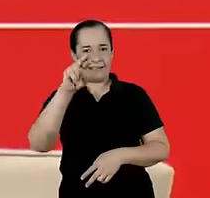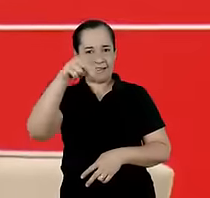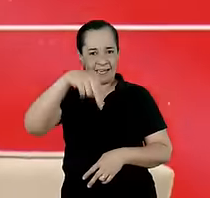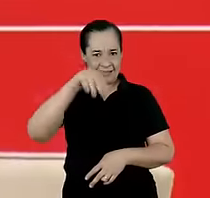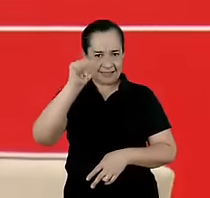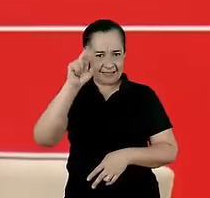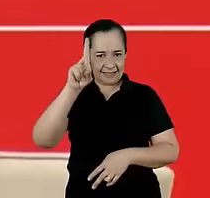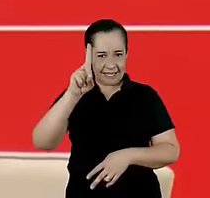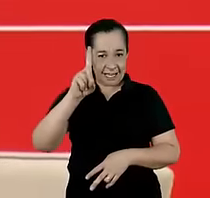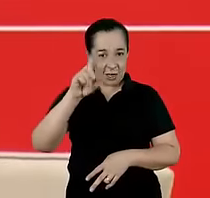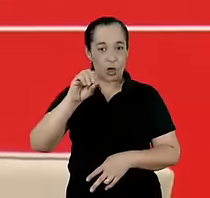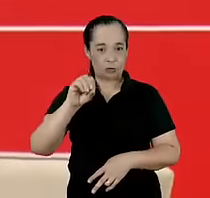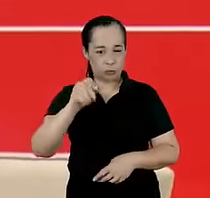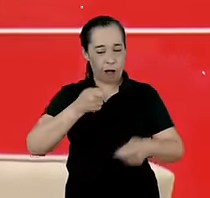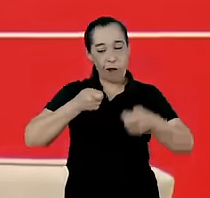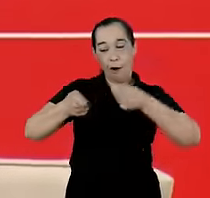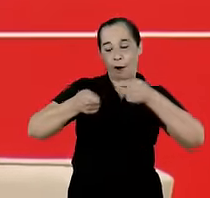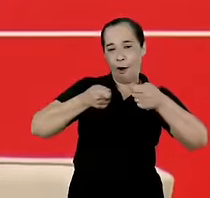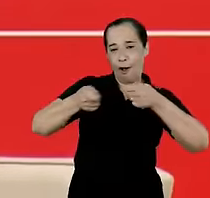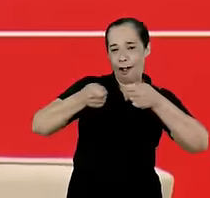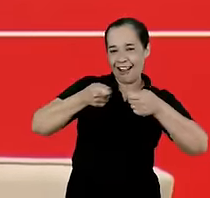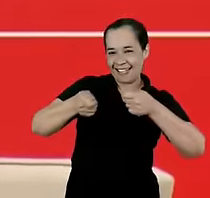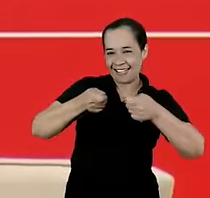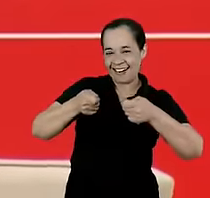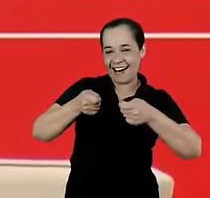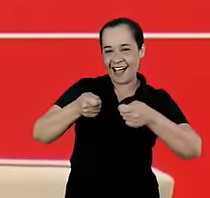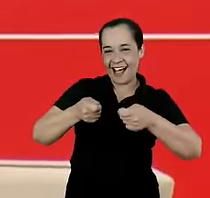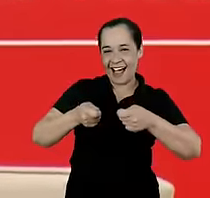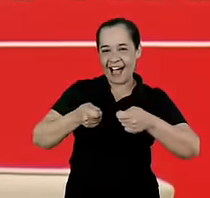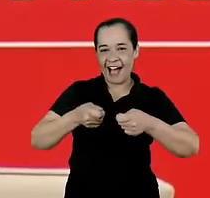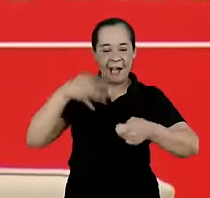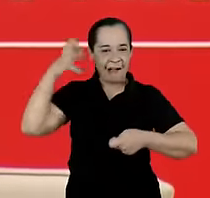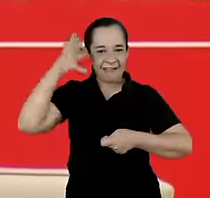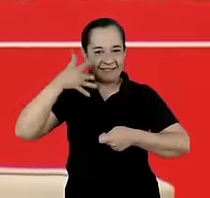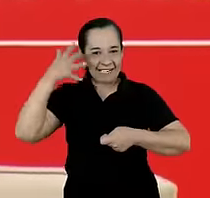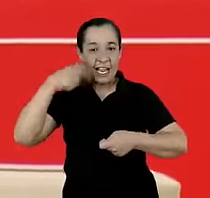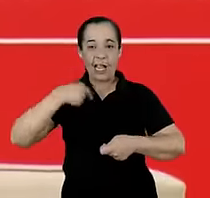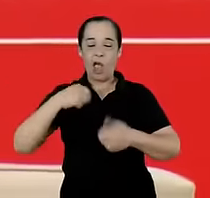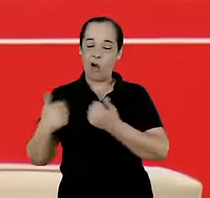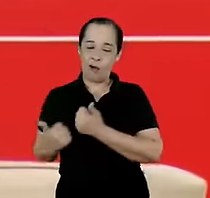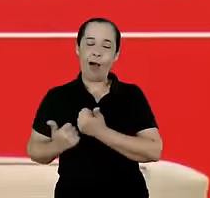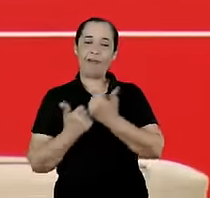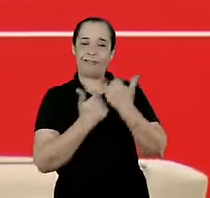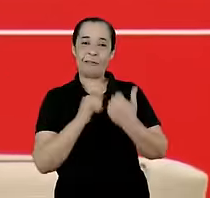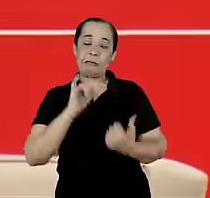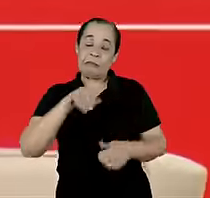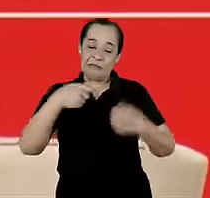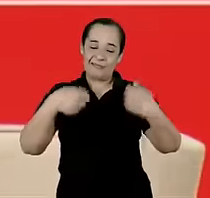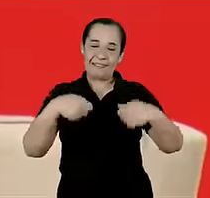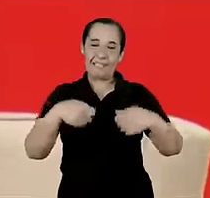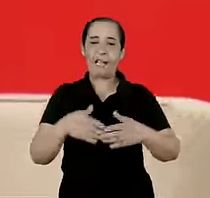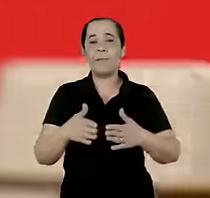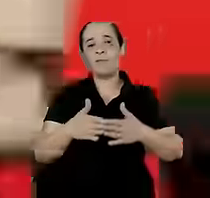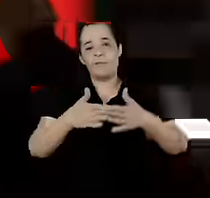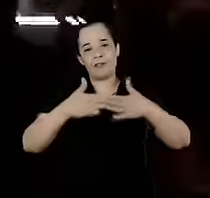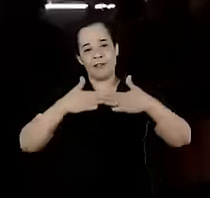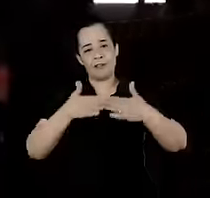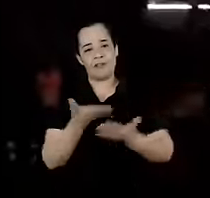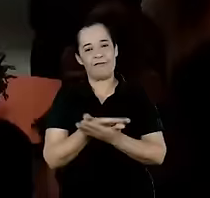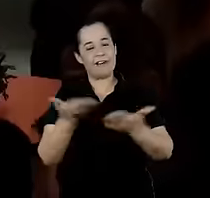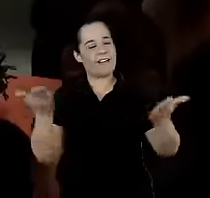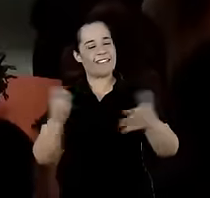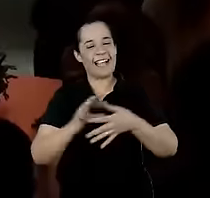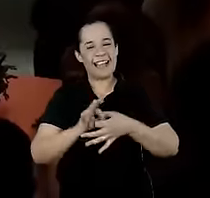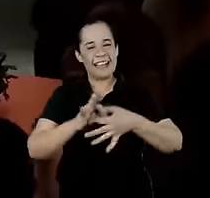vai ser o moderador aqui do nosso painel está aqui PR te ajudar quando necessário e por favor fiquem muito à vontade